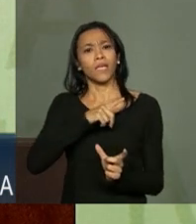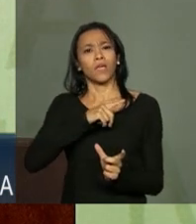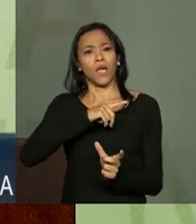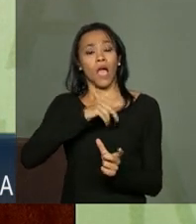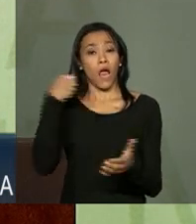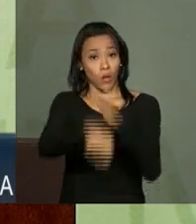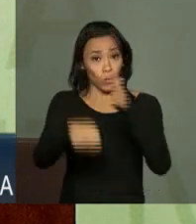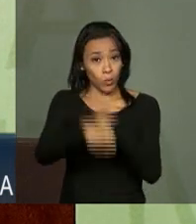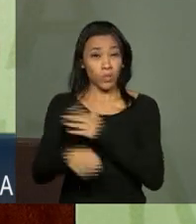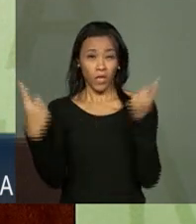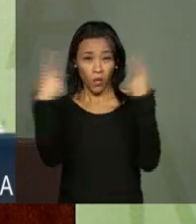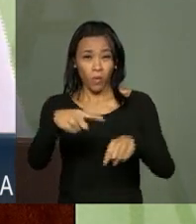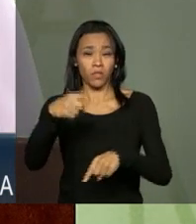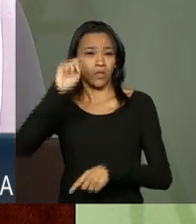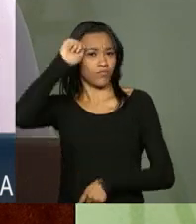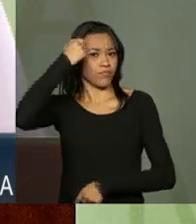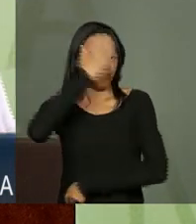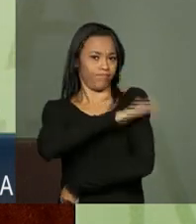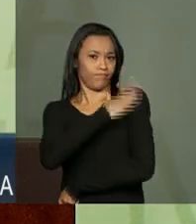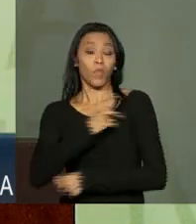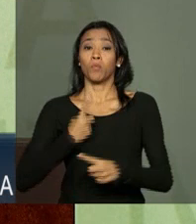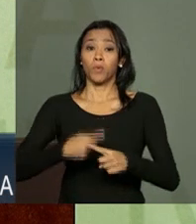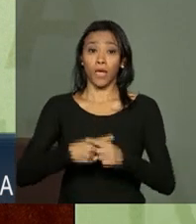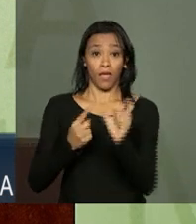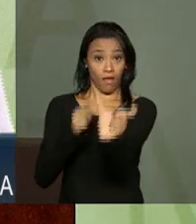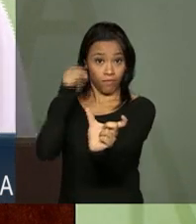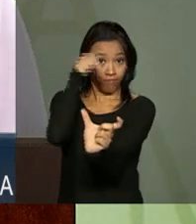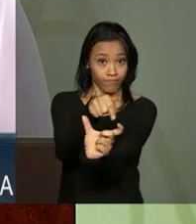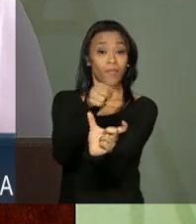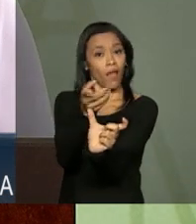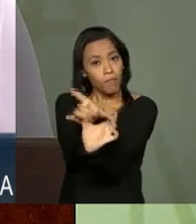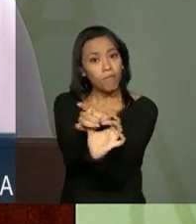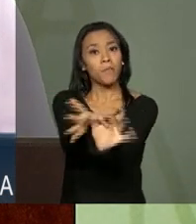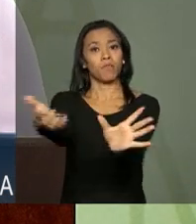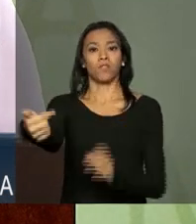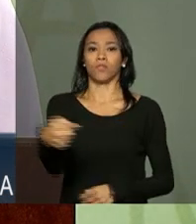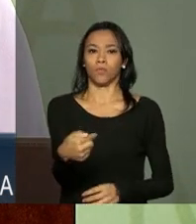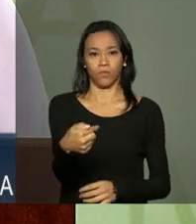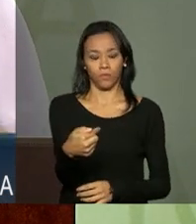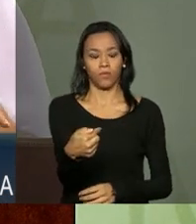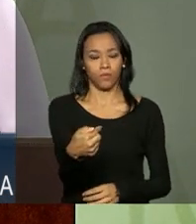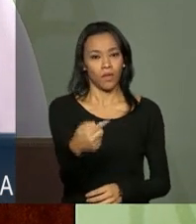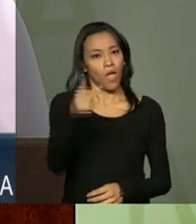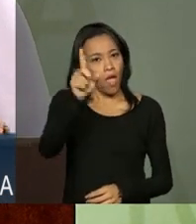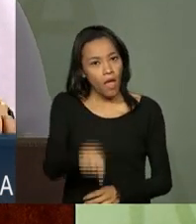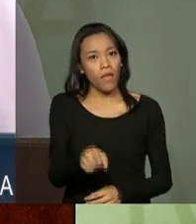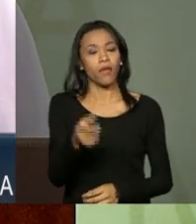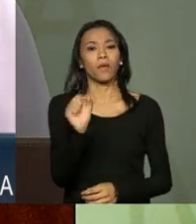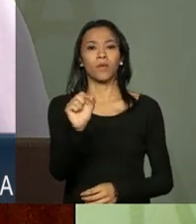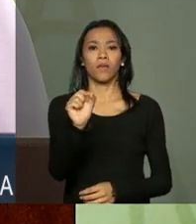racial. Por quê? Porque a democracia permite isso. Ela é a forma pela